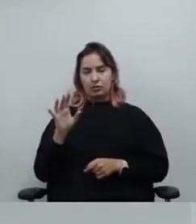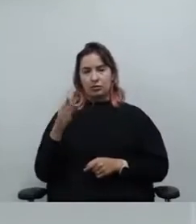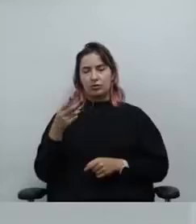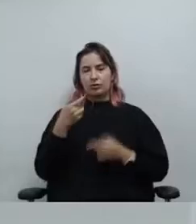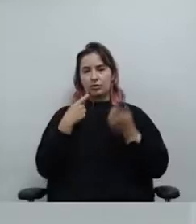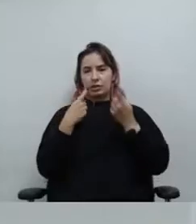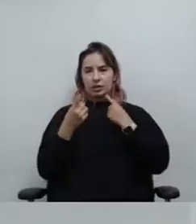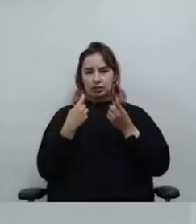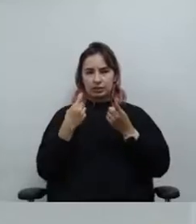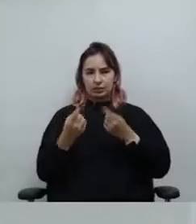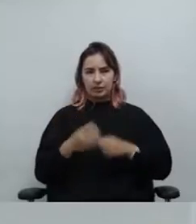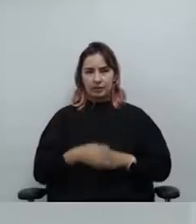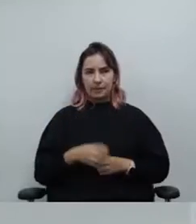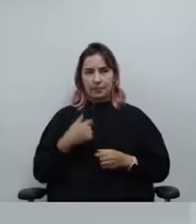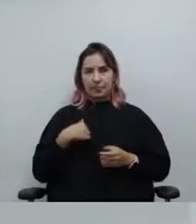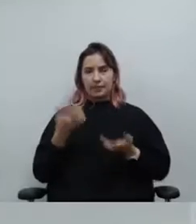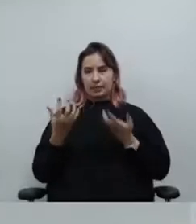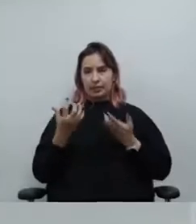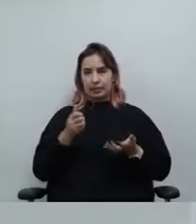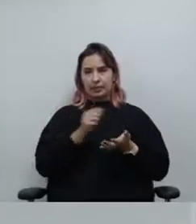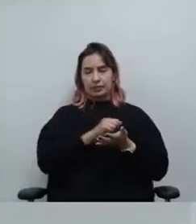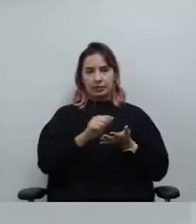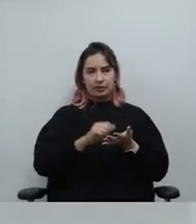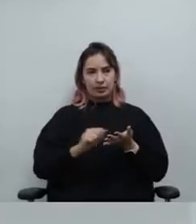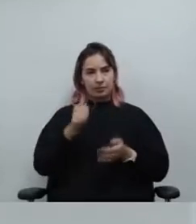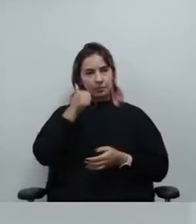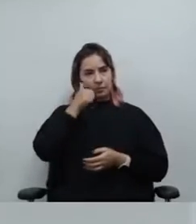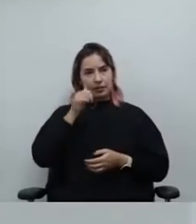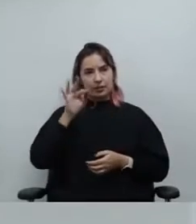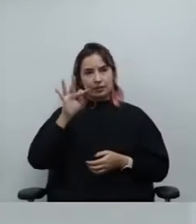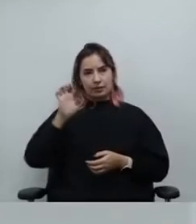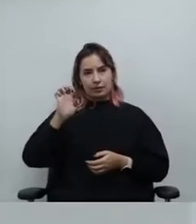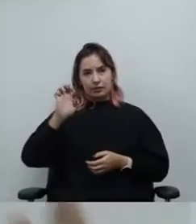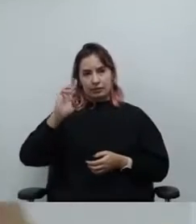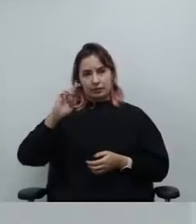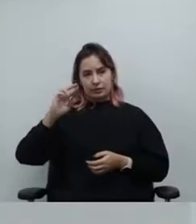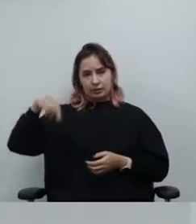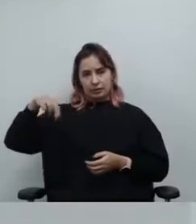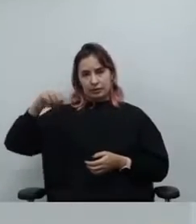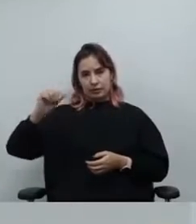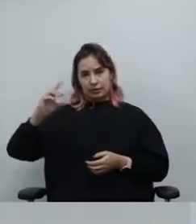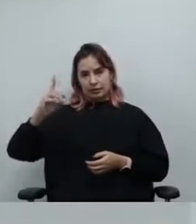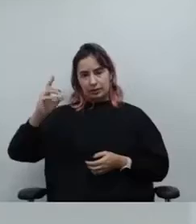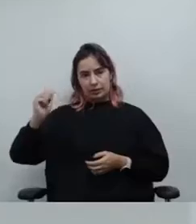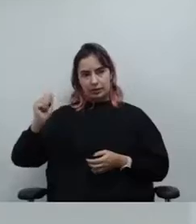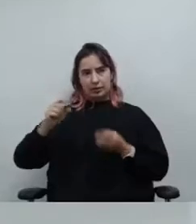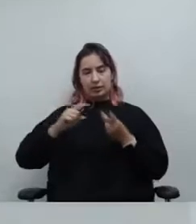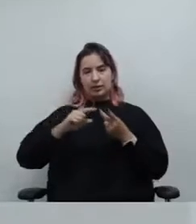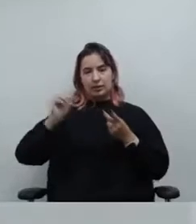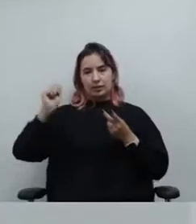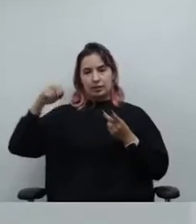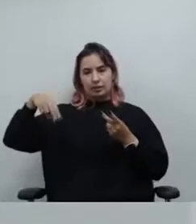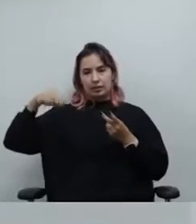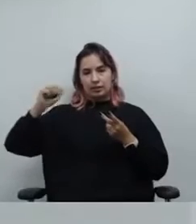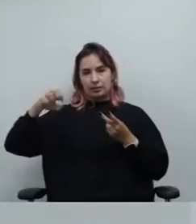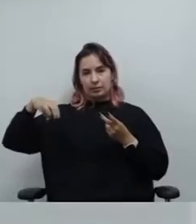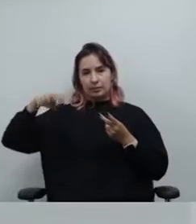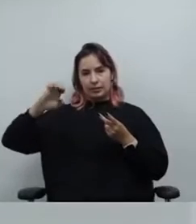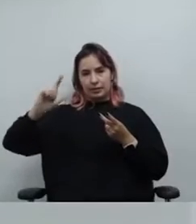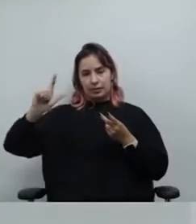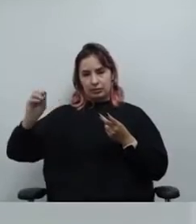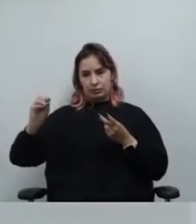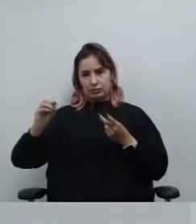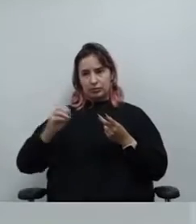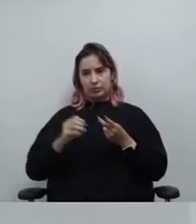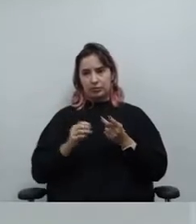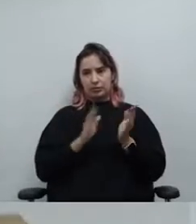registrar nominalmente a Fernanda Ferreira, estagiária aqui da Boa Vista, a Ana Mello, estagiária lá da Lapa,